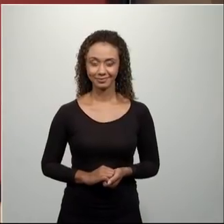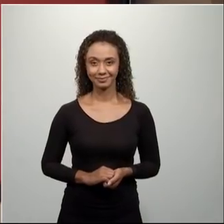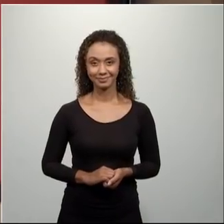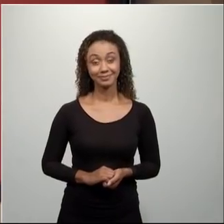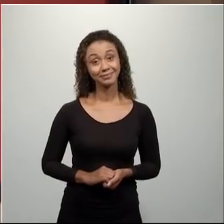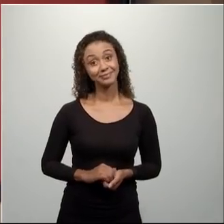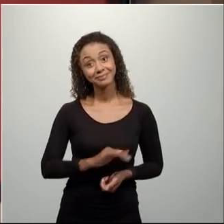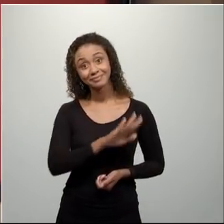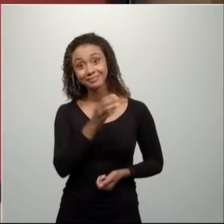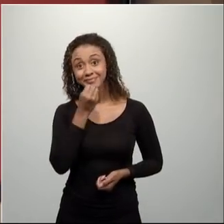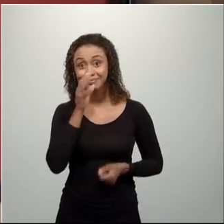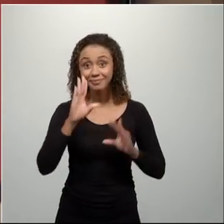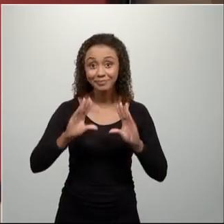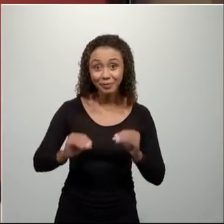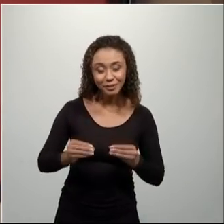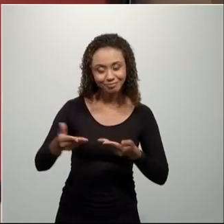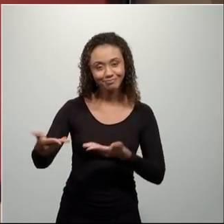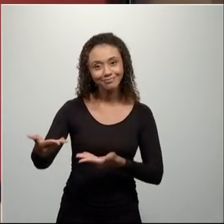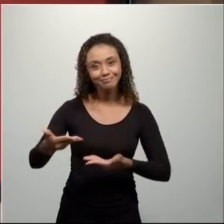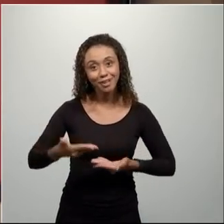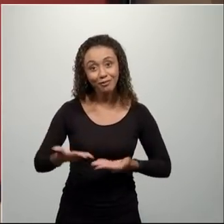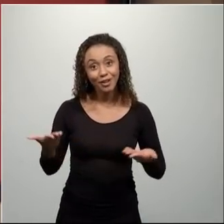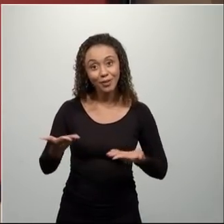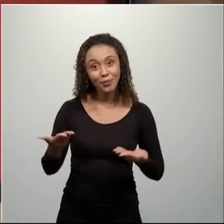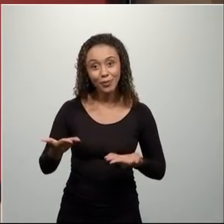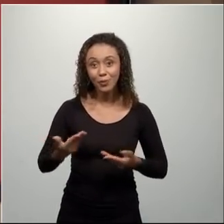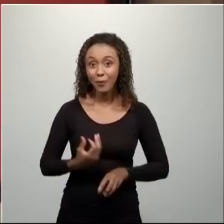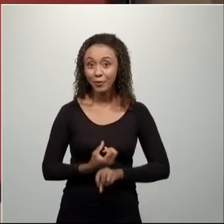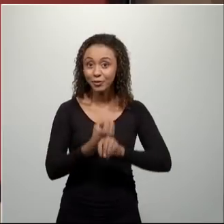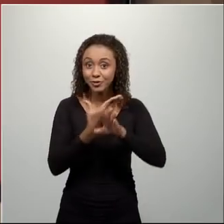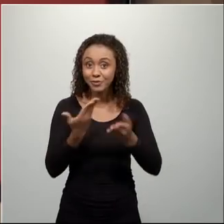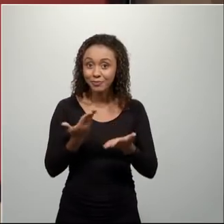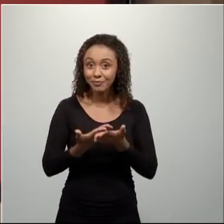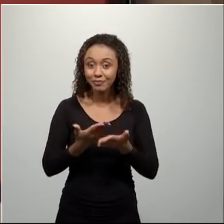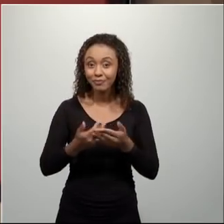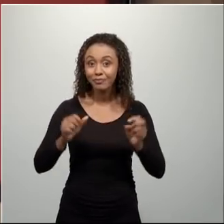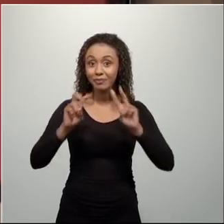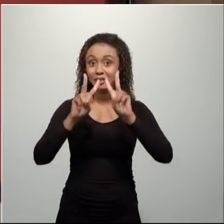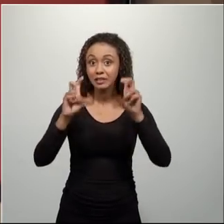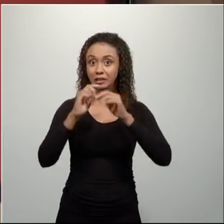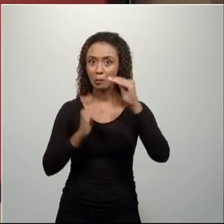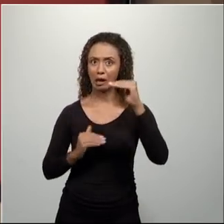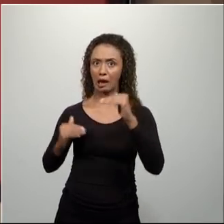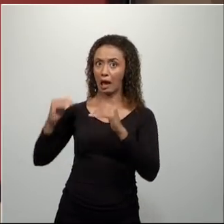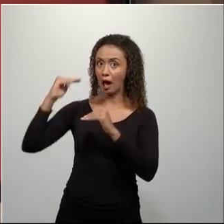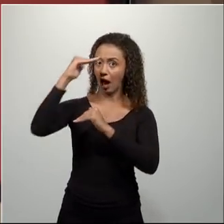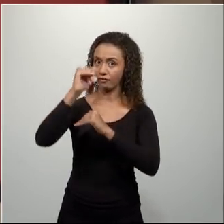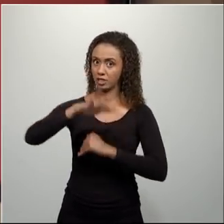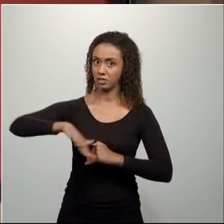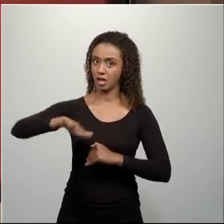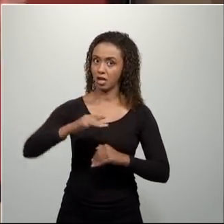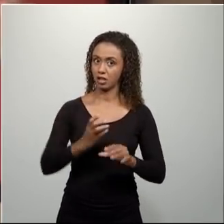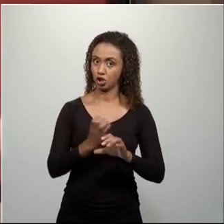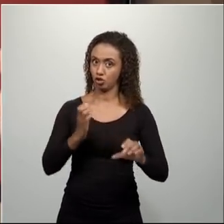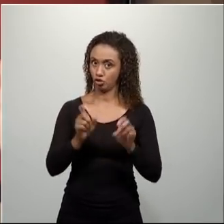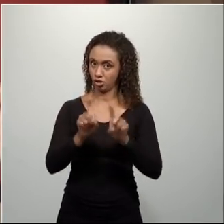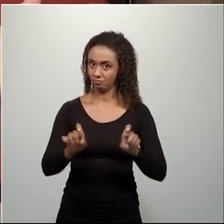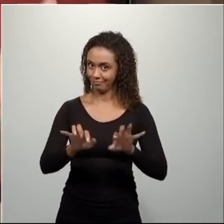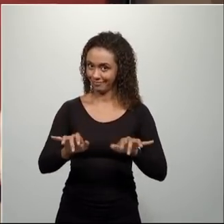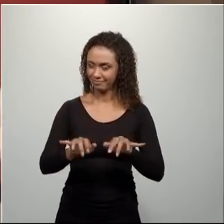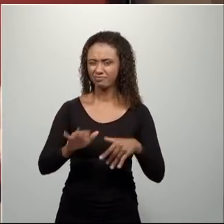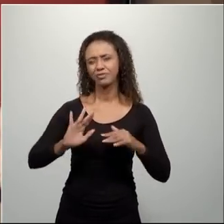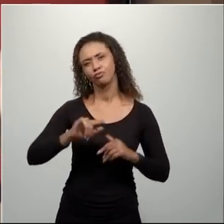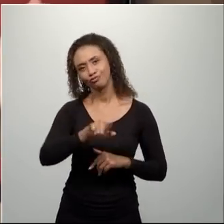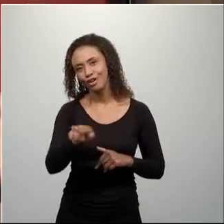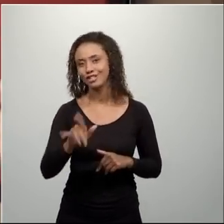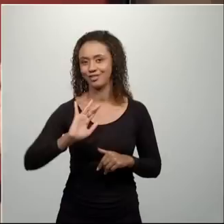boa noite bem vindos à web conferência de tópicos avançados engenharia de computação é bom ir às aulas